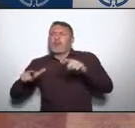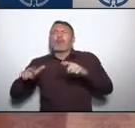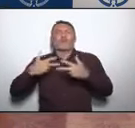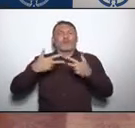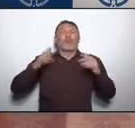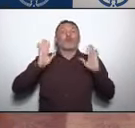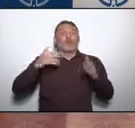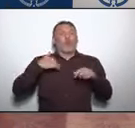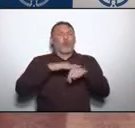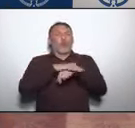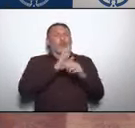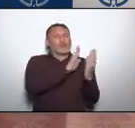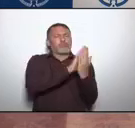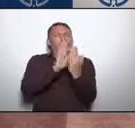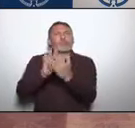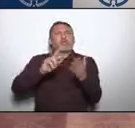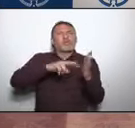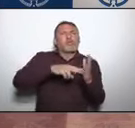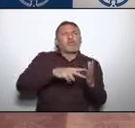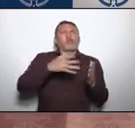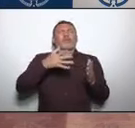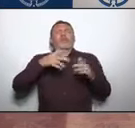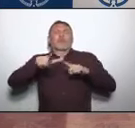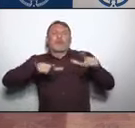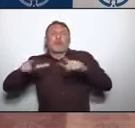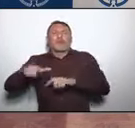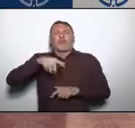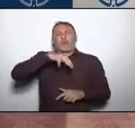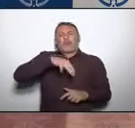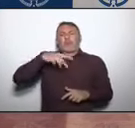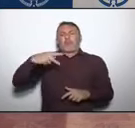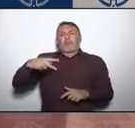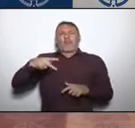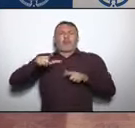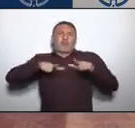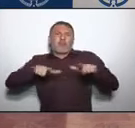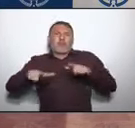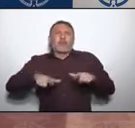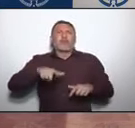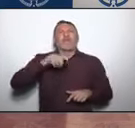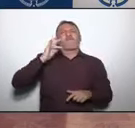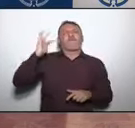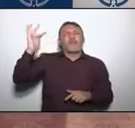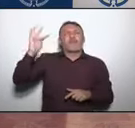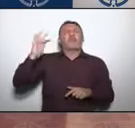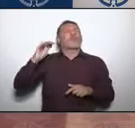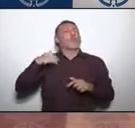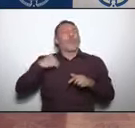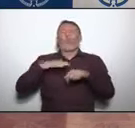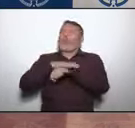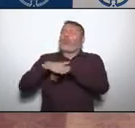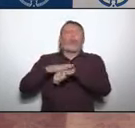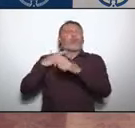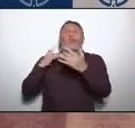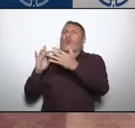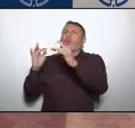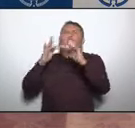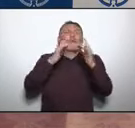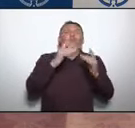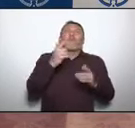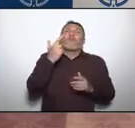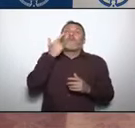do Estado, Ministério Público do Trabalho, Ministério Público Federal, vamos conversar com todas as entidades para ver se a gente tem algum